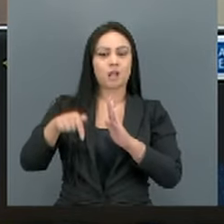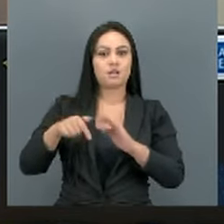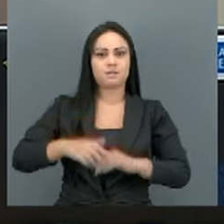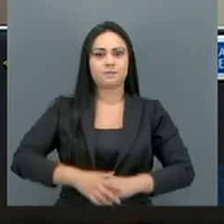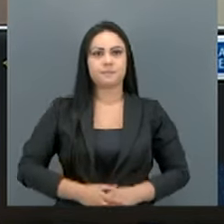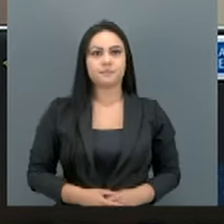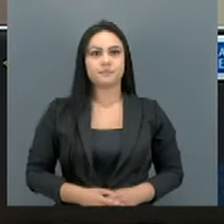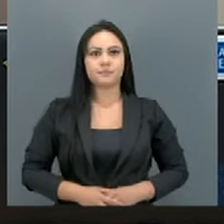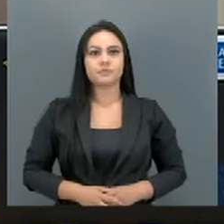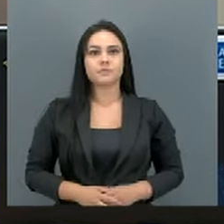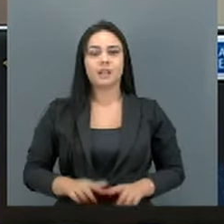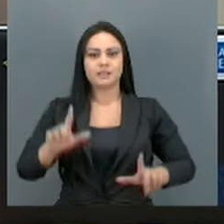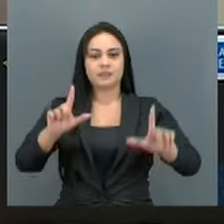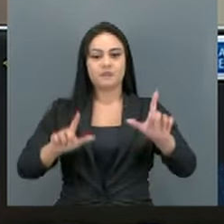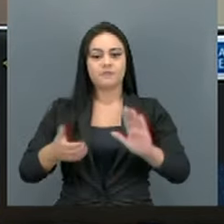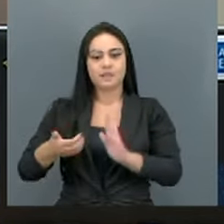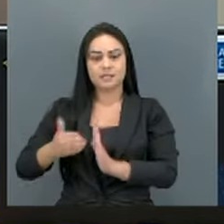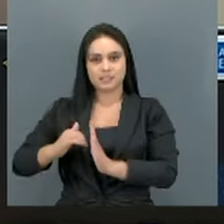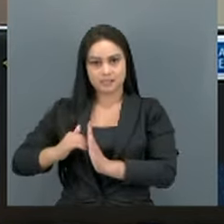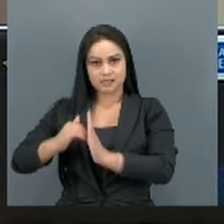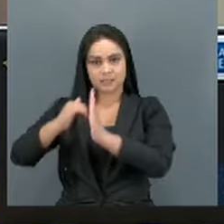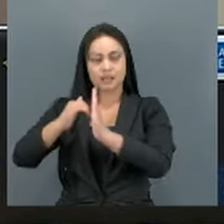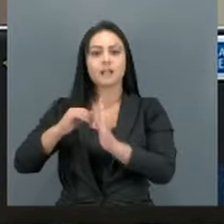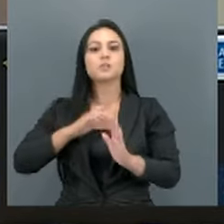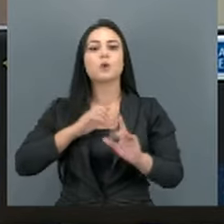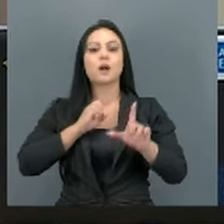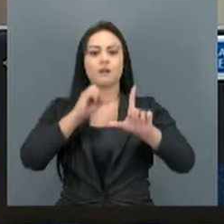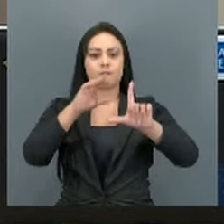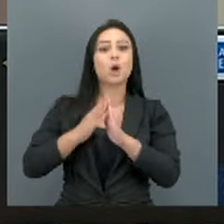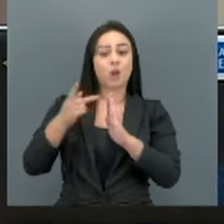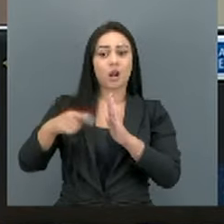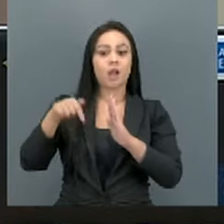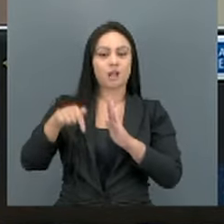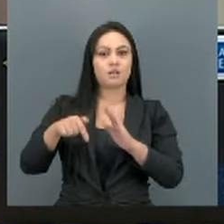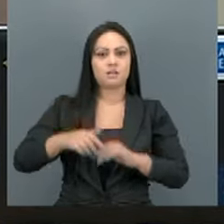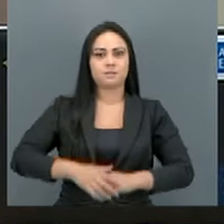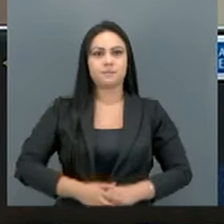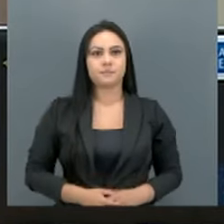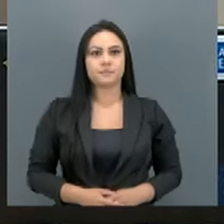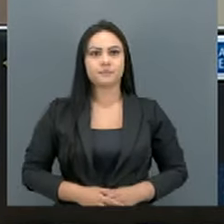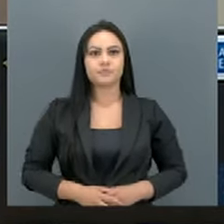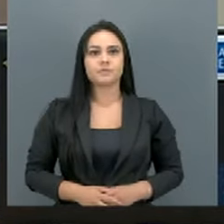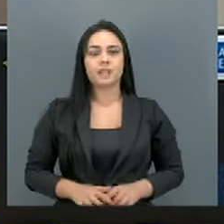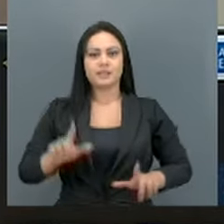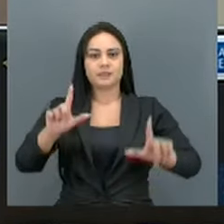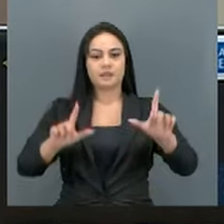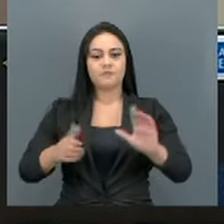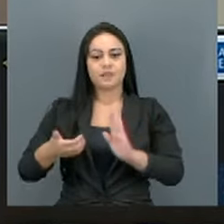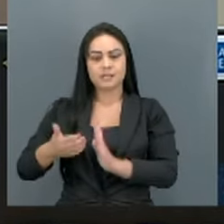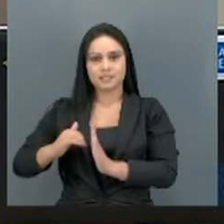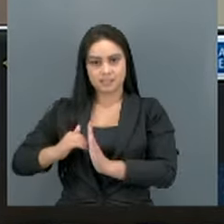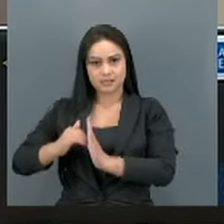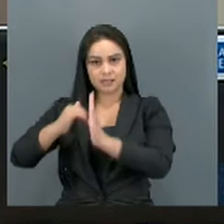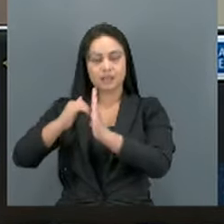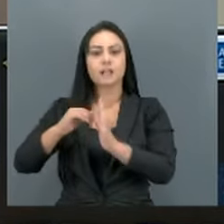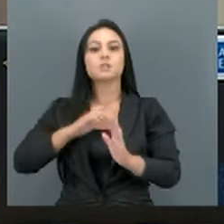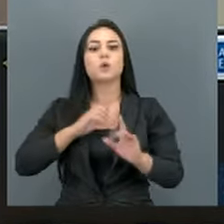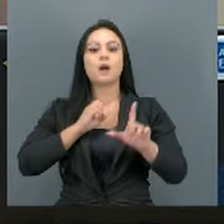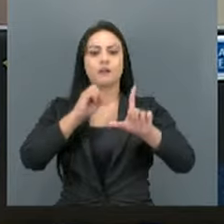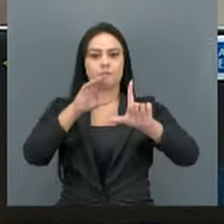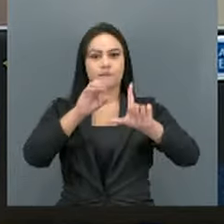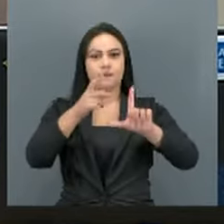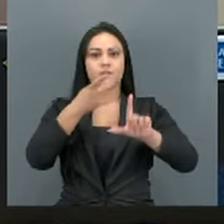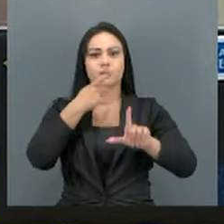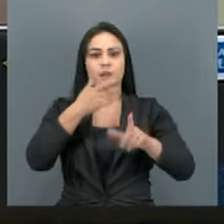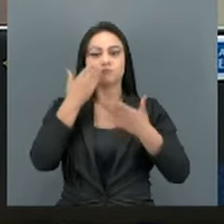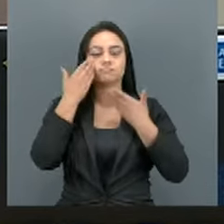A TV Senado transmitiu ao vivo, e aqui a gente quer fazer um agradecimento. A TV Senado transmitiu ao vivo, e aqui a gente quer